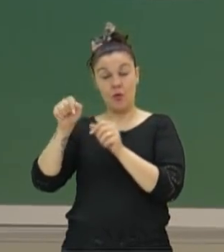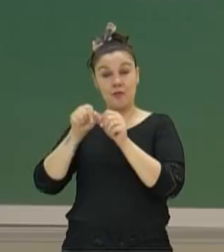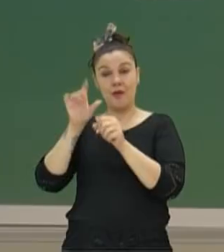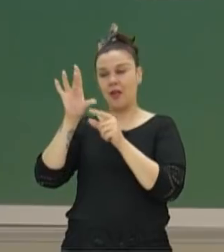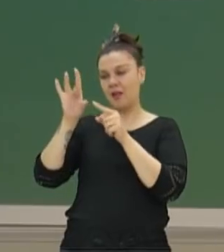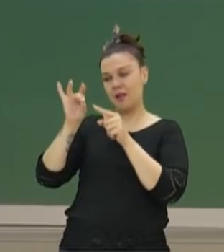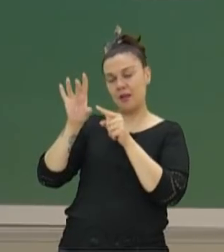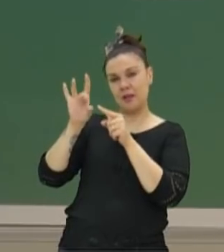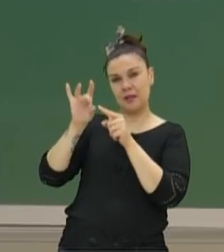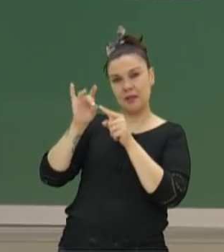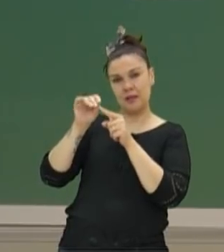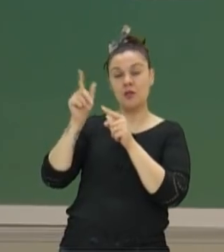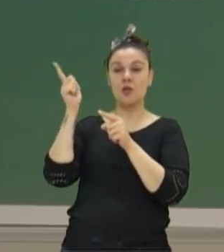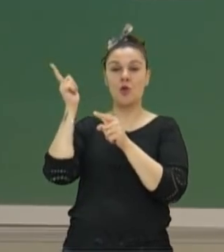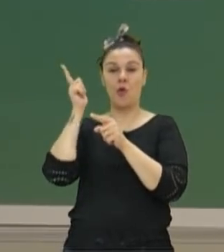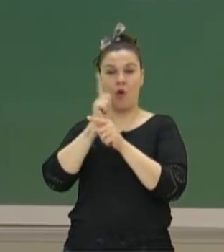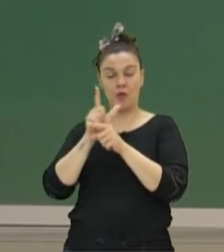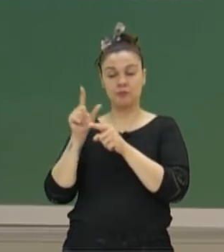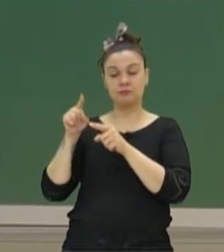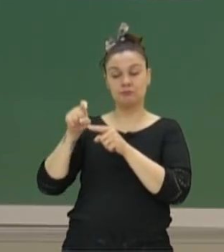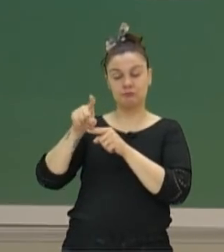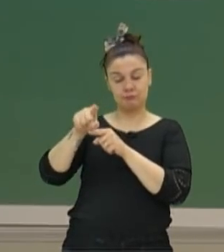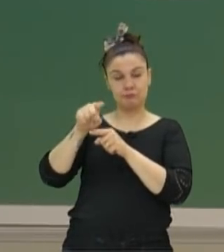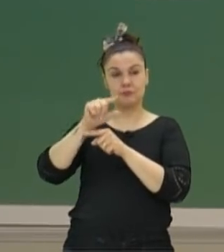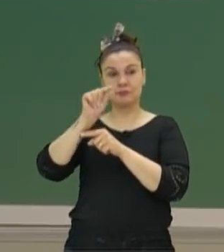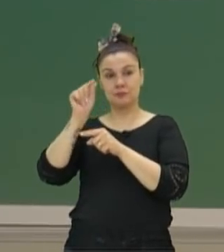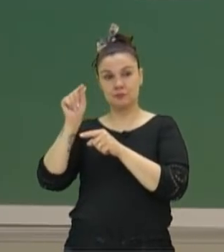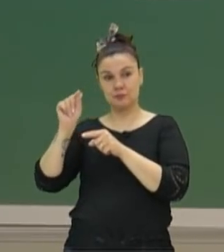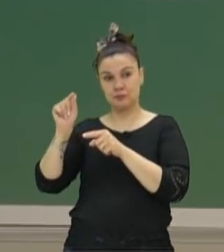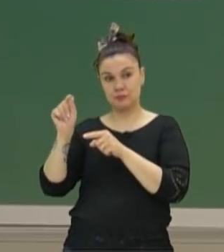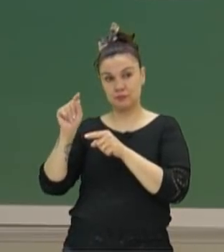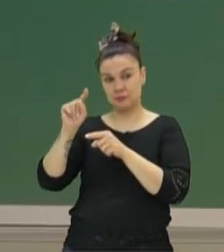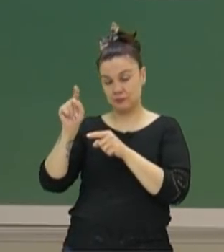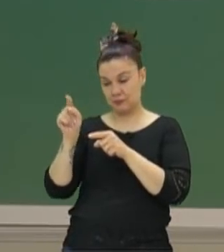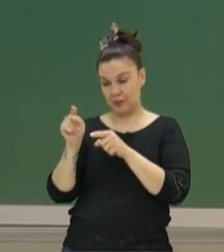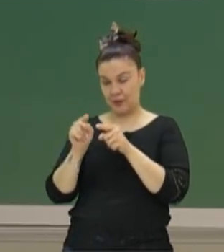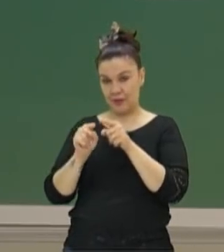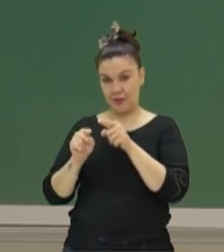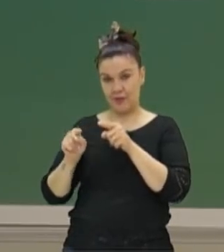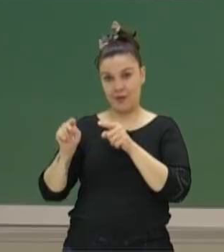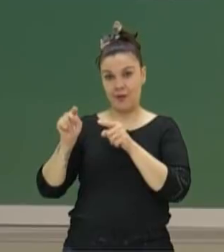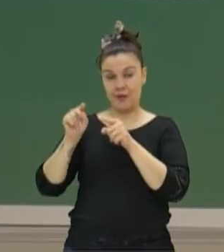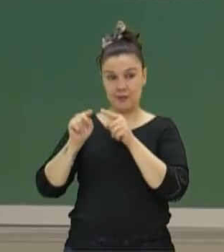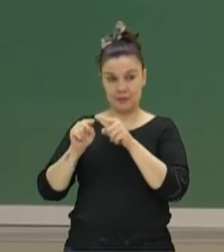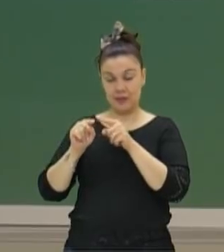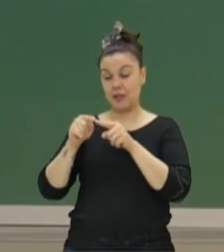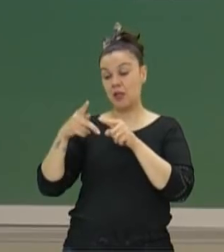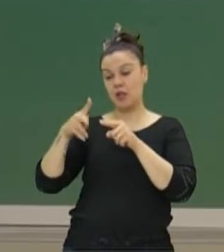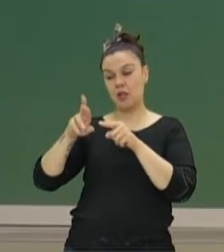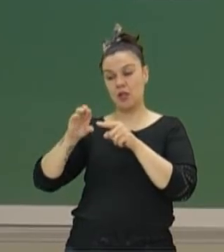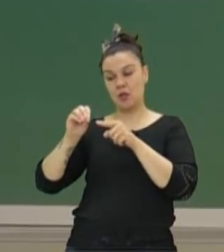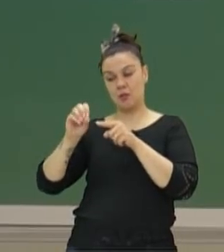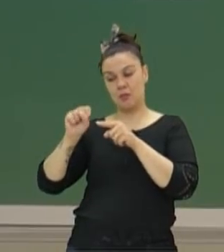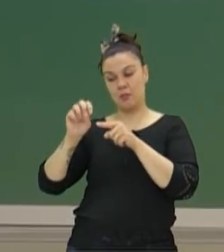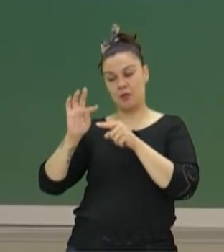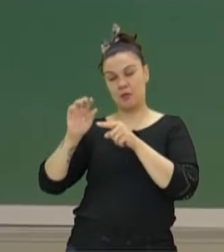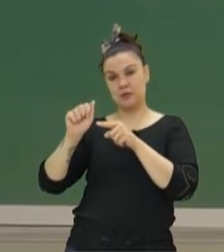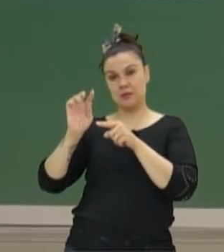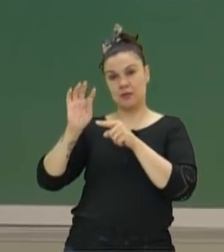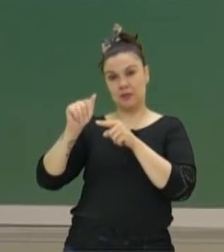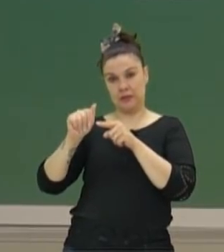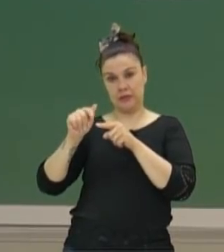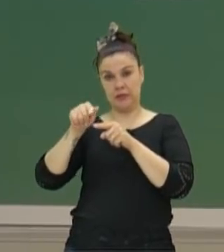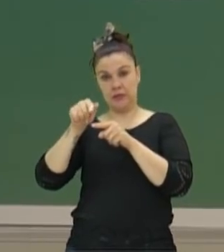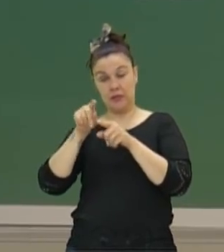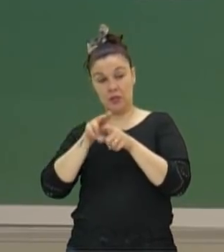produção desse líquido viscoso, né? Depois, eles passam por dentro da próstata, onde acontece a